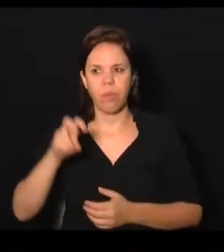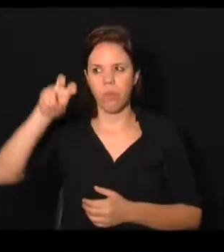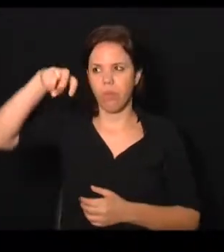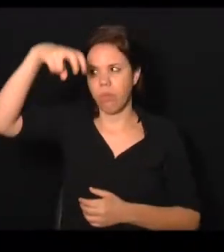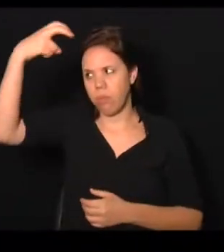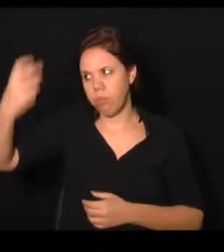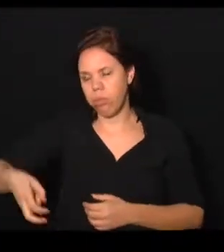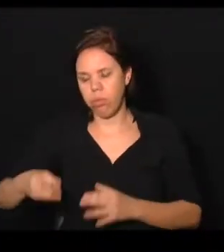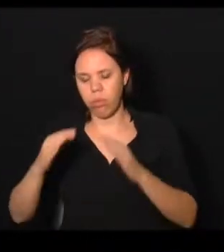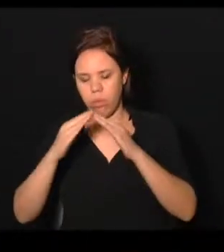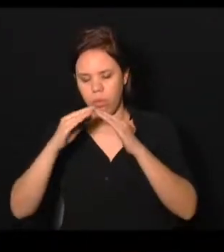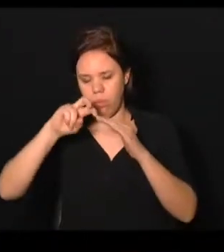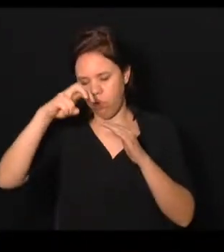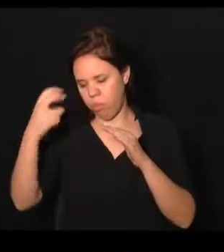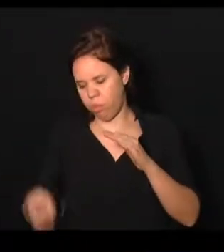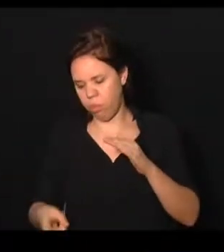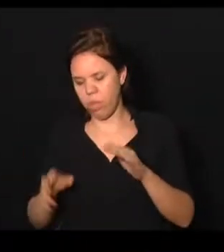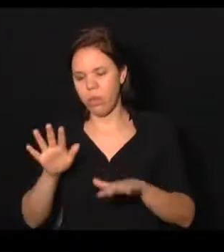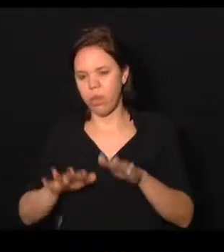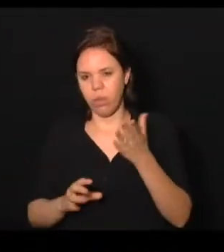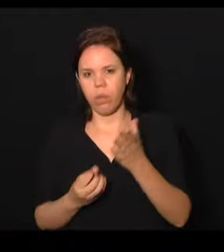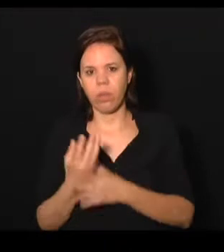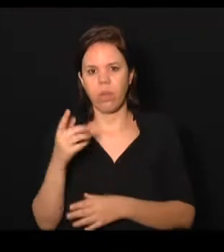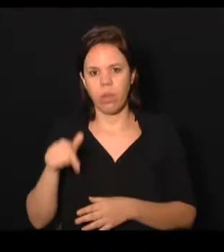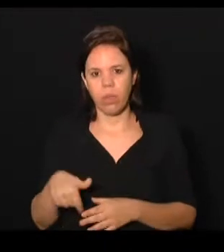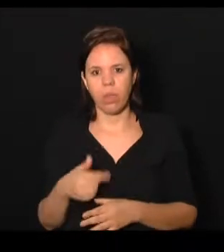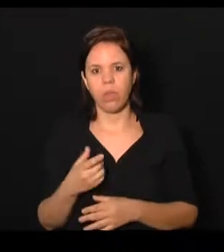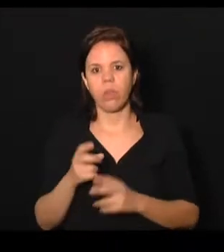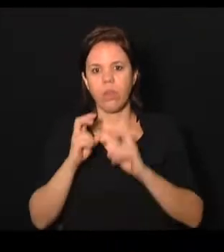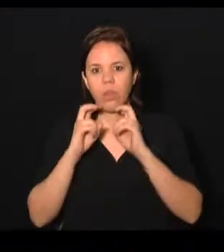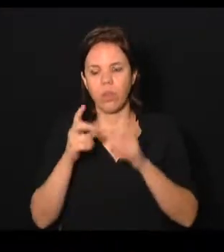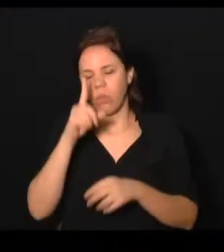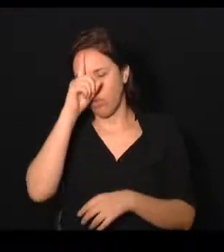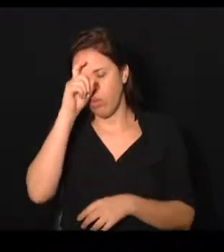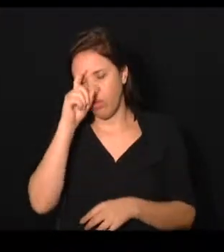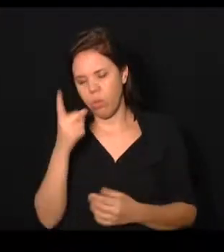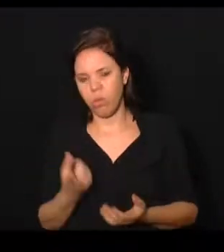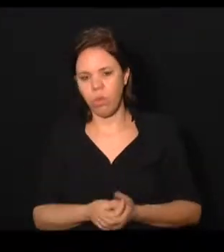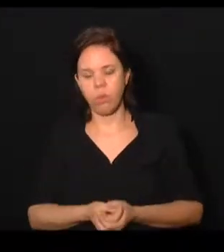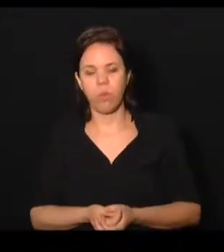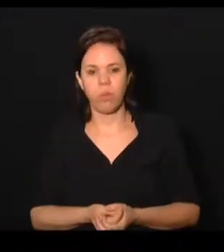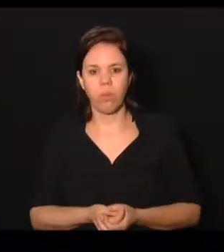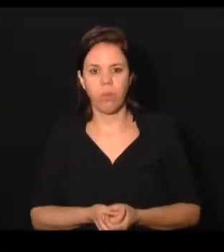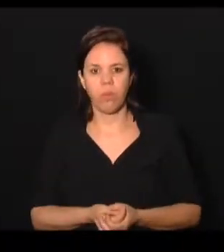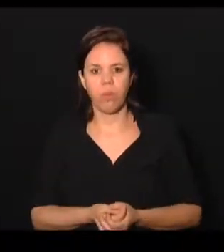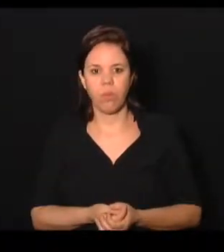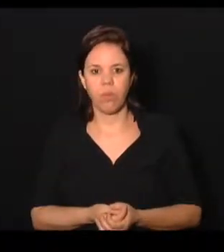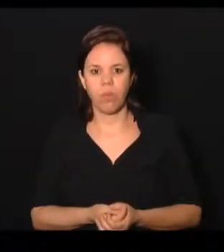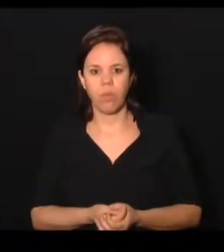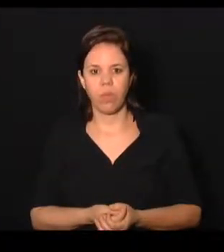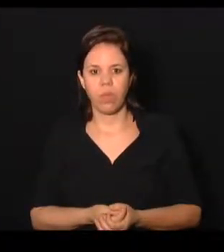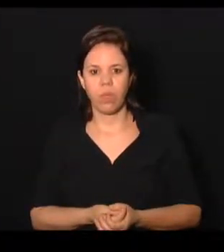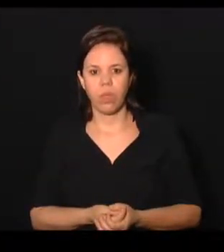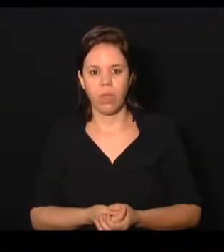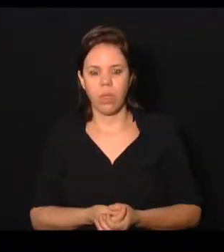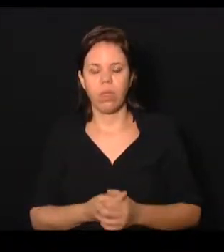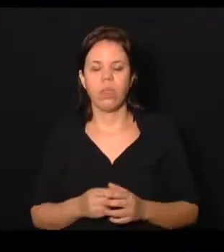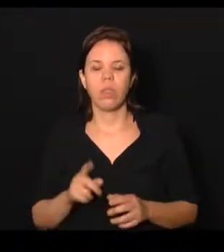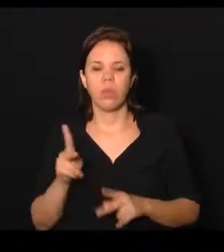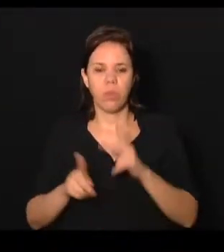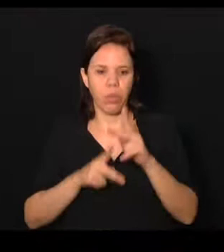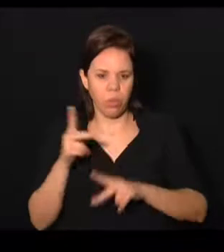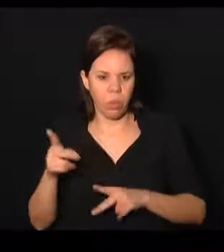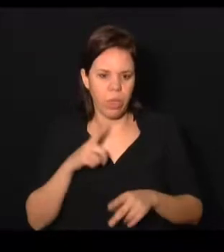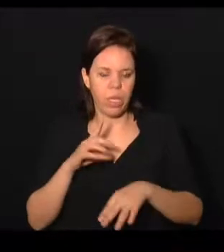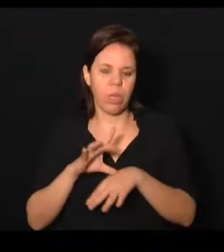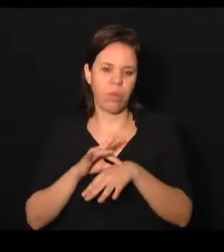por exemplo, que a gente tem esse problema aqui nos pronto-socorros municipais, né? Então, os pacientes oncológicos, os pacientes,